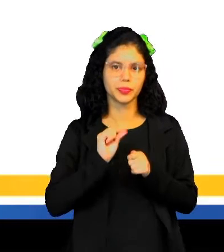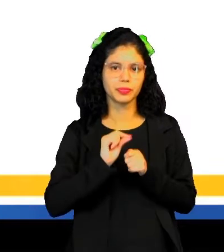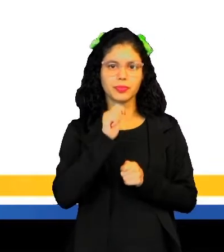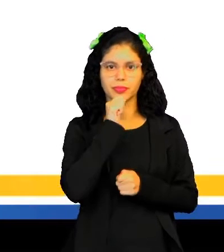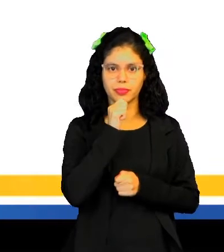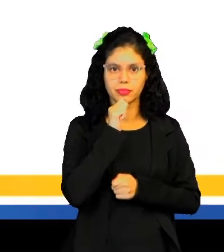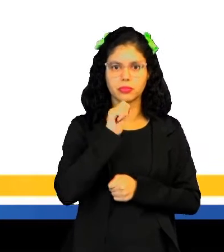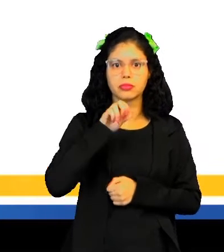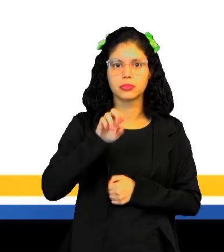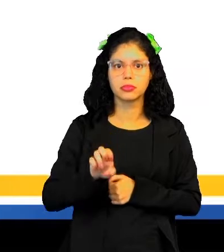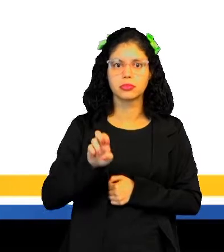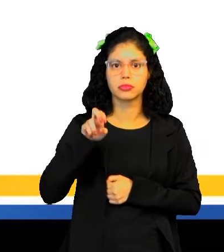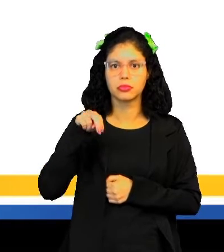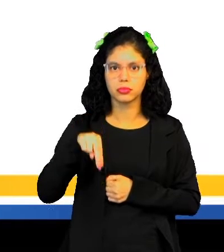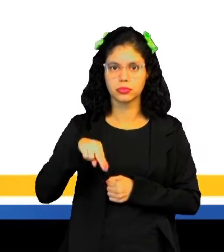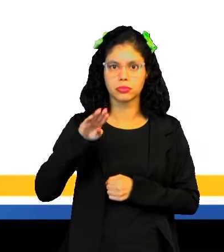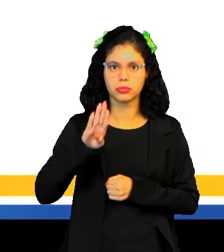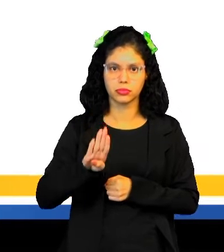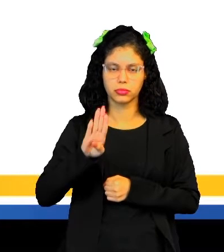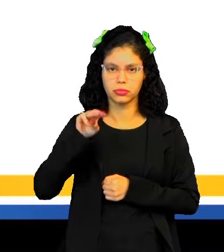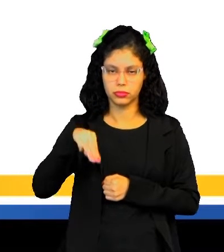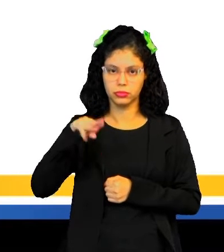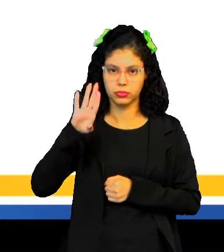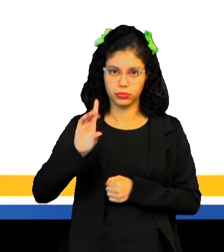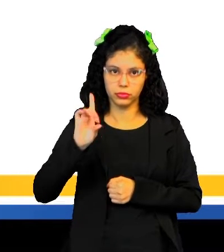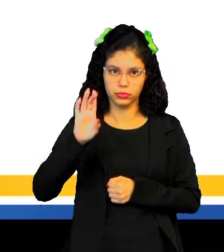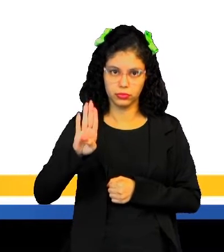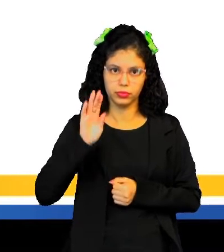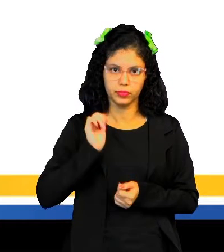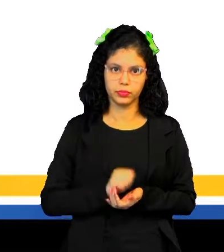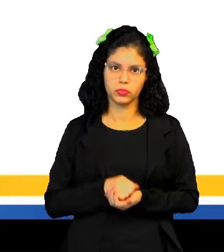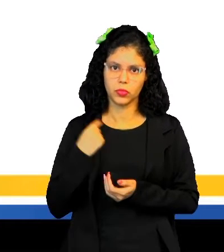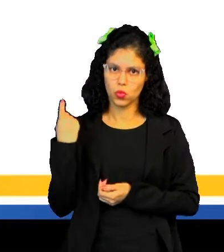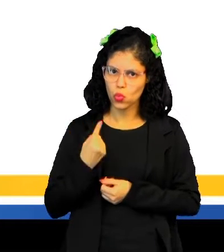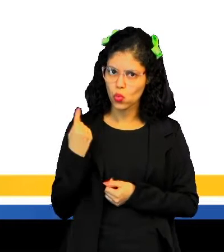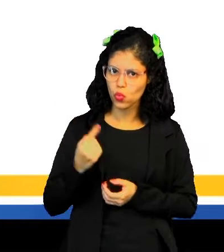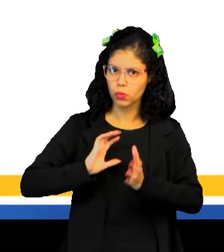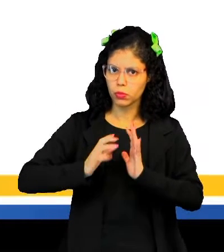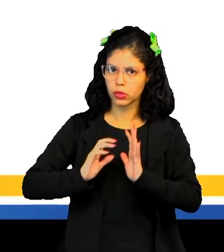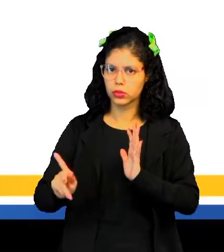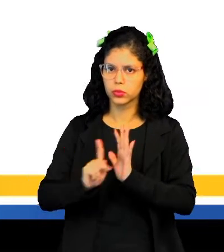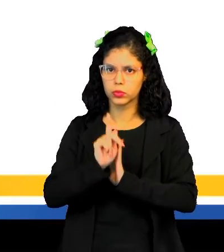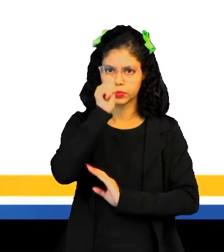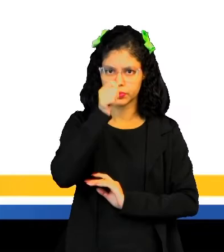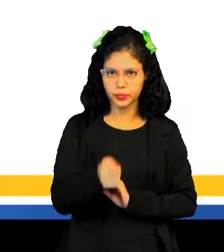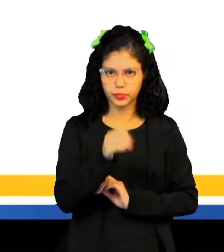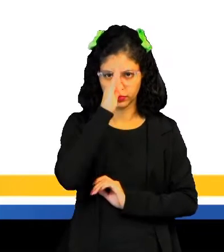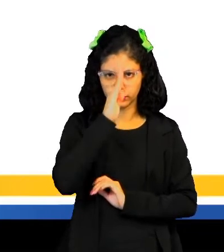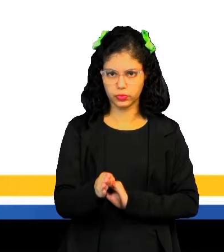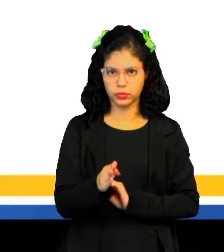ao MDB, que era o único partido de oposição permitido pelo regime militar.